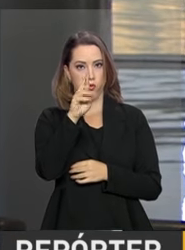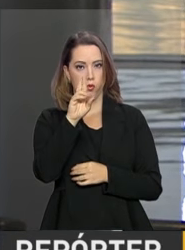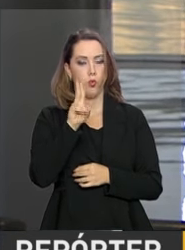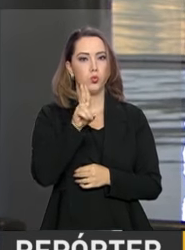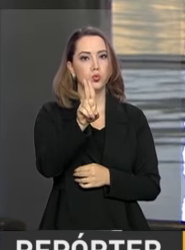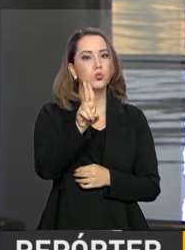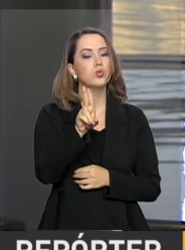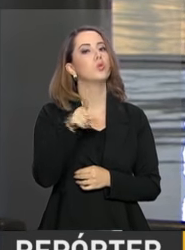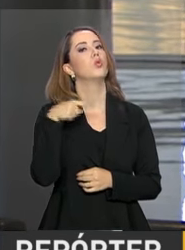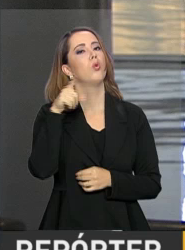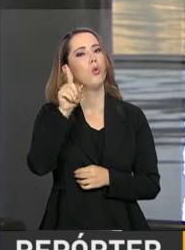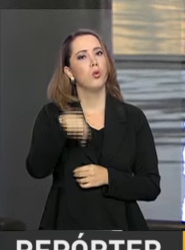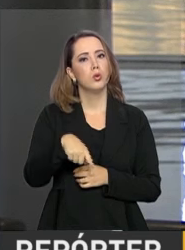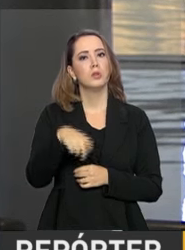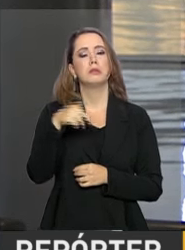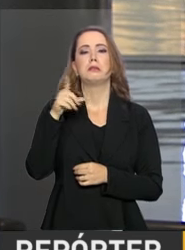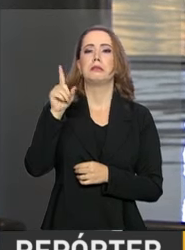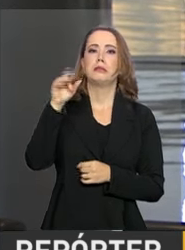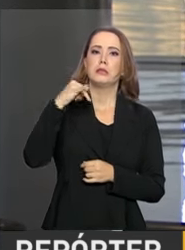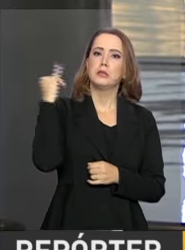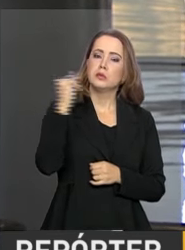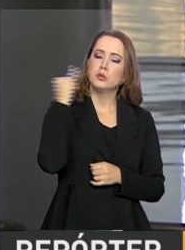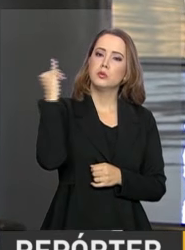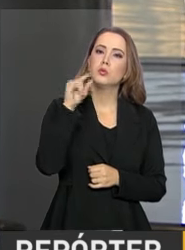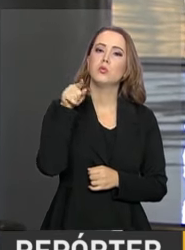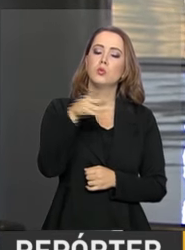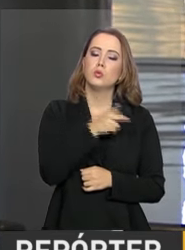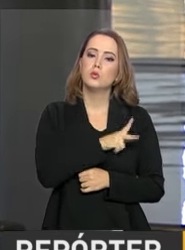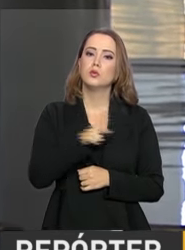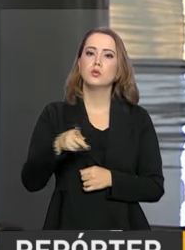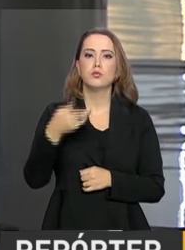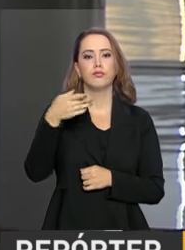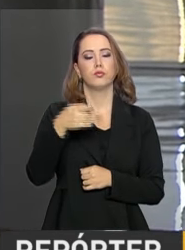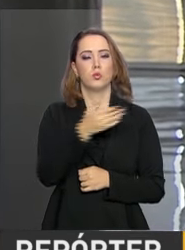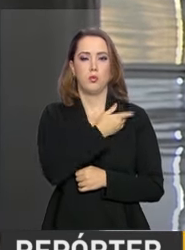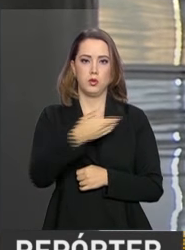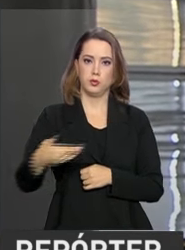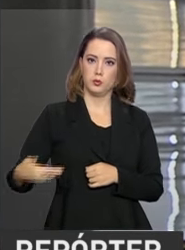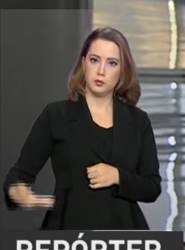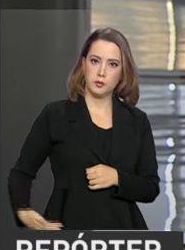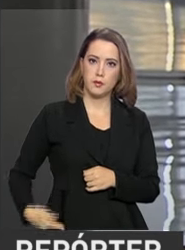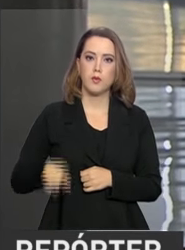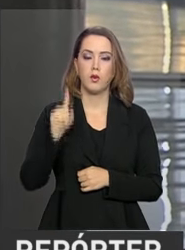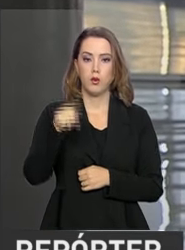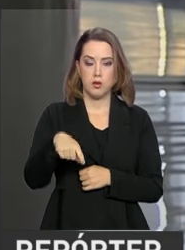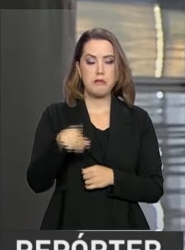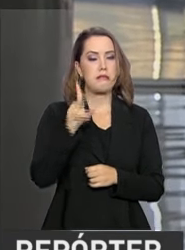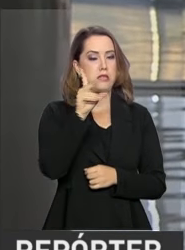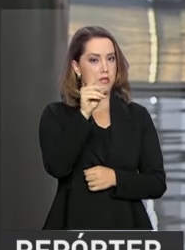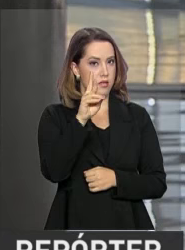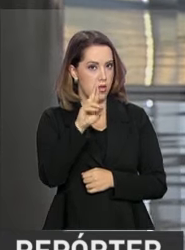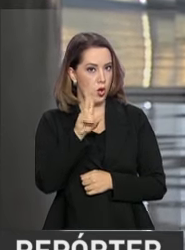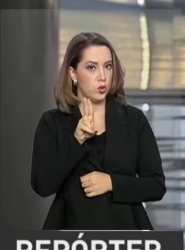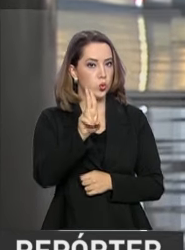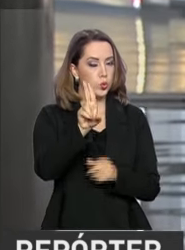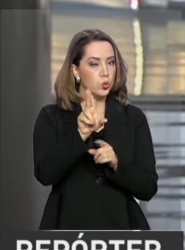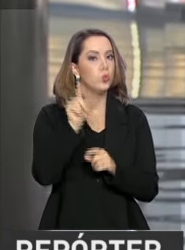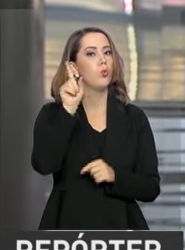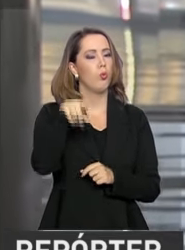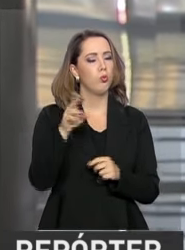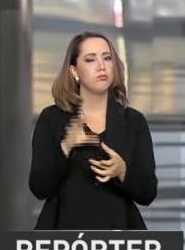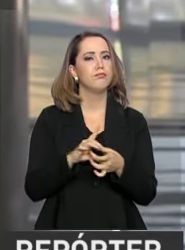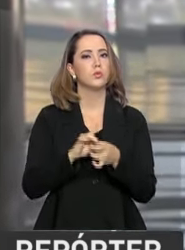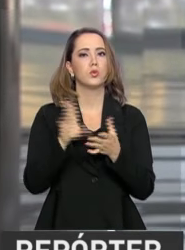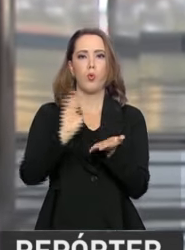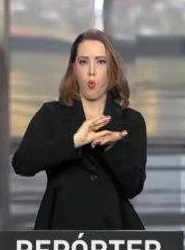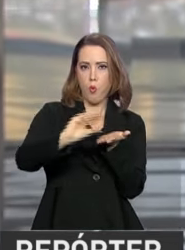chamada dru é considerada importante para o governo essa proposta de emenda à constituição vai permitir que o governo utilize